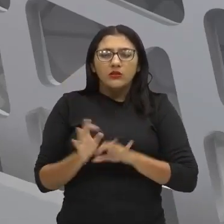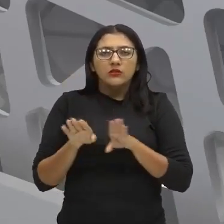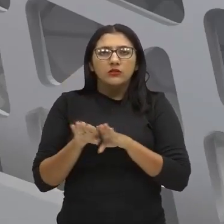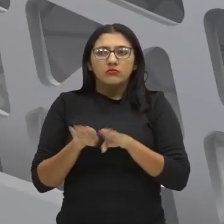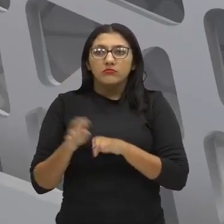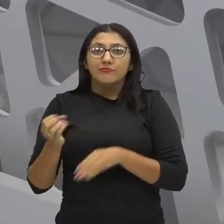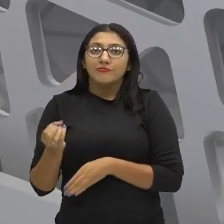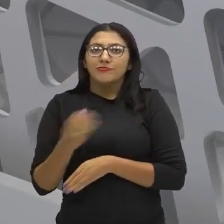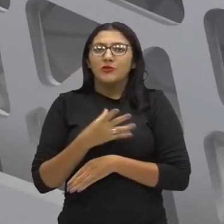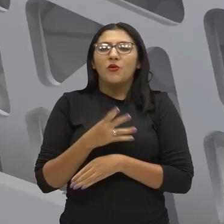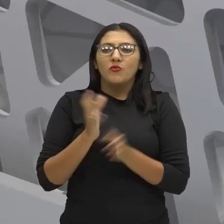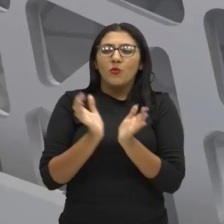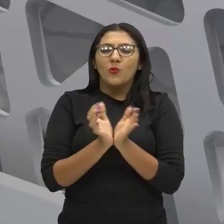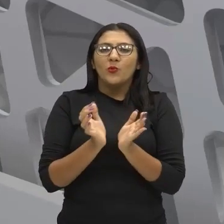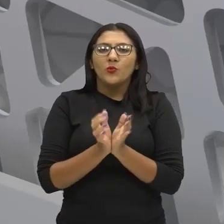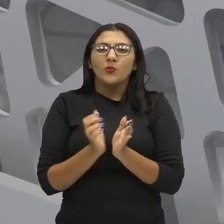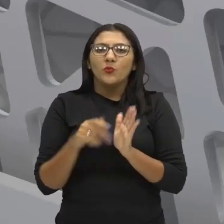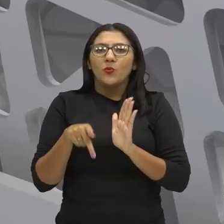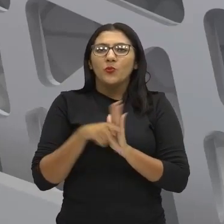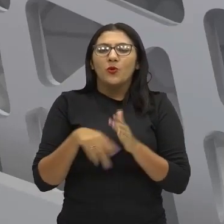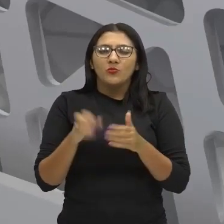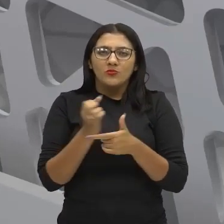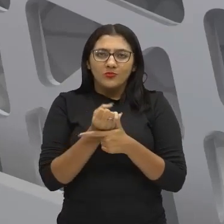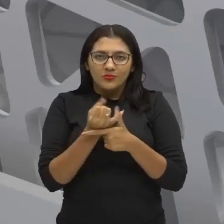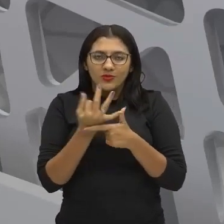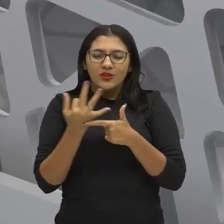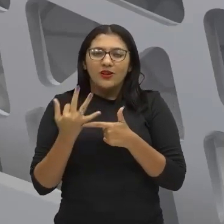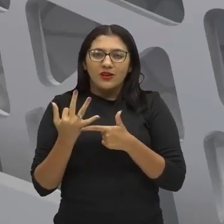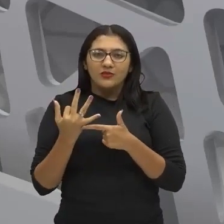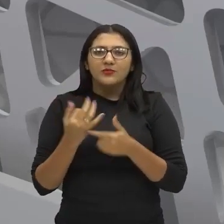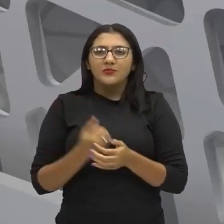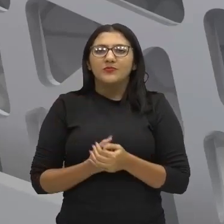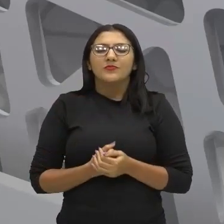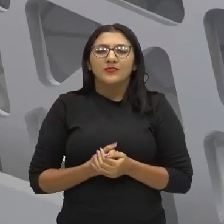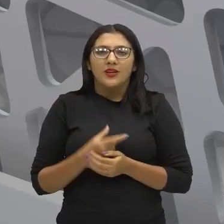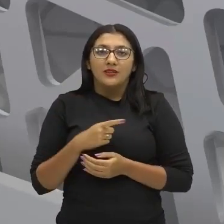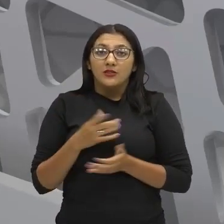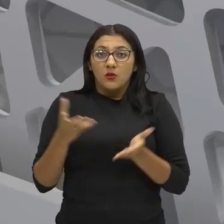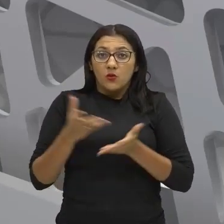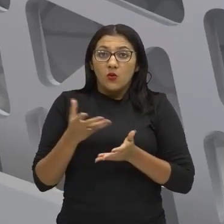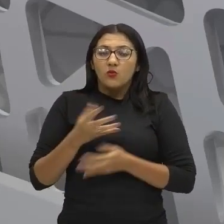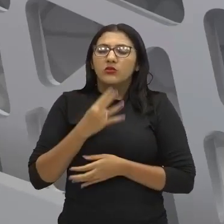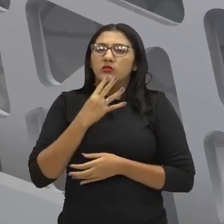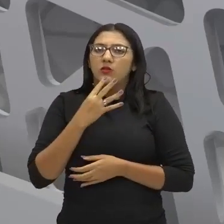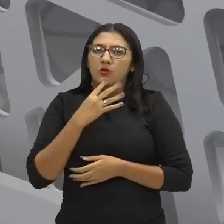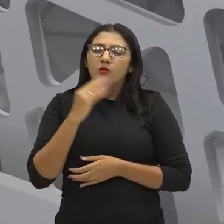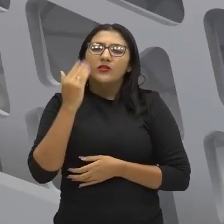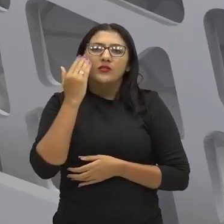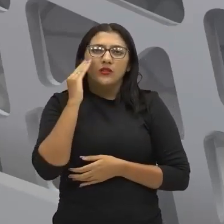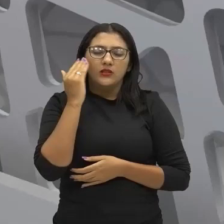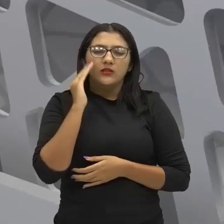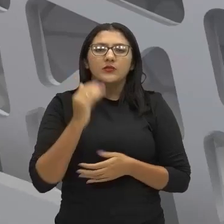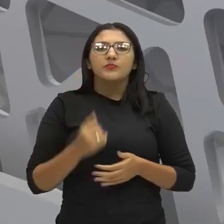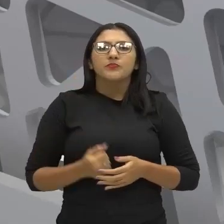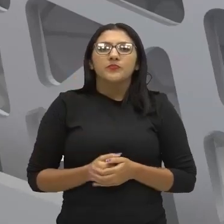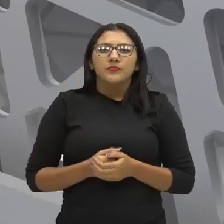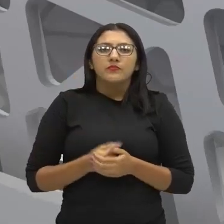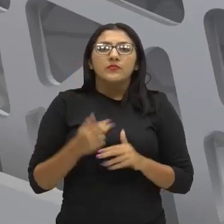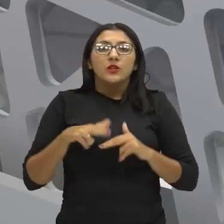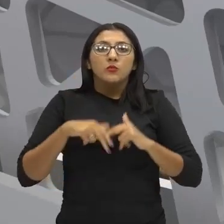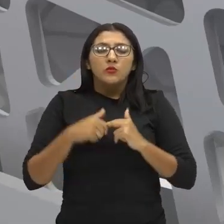novo segmento de álgebra, que é isso que nós estamos vendo hoje. Portanto, uma